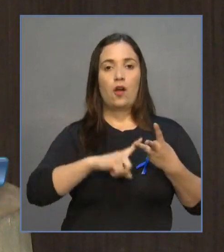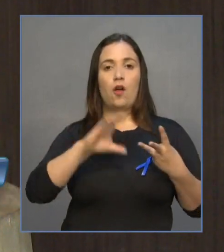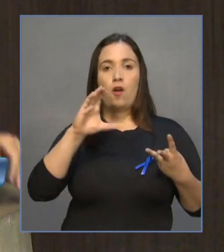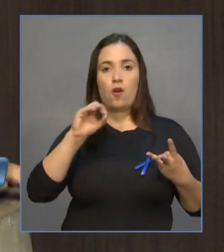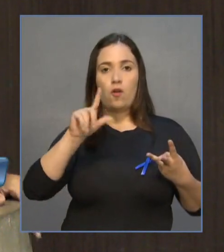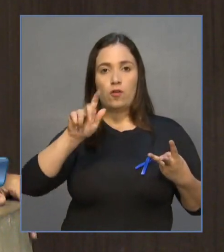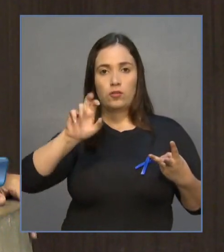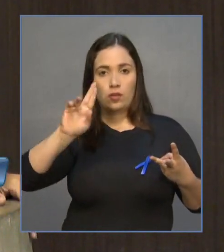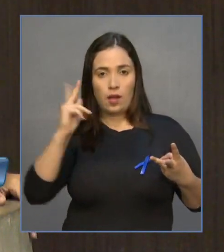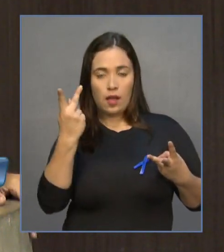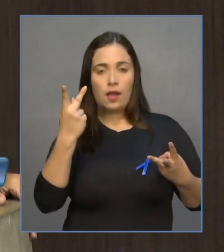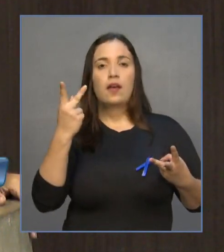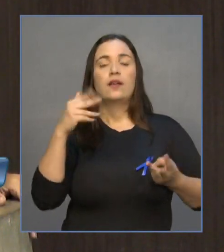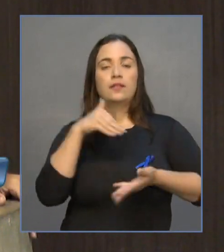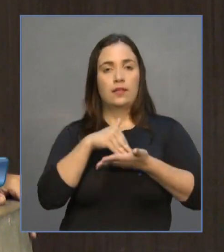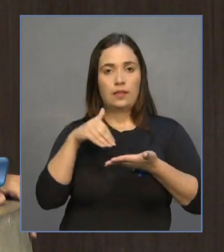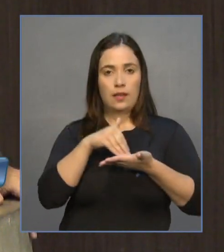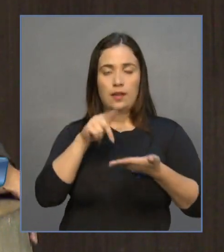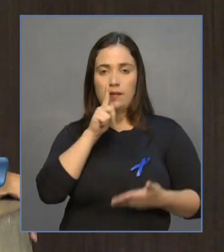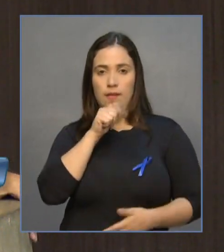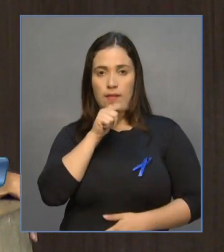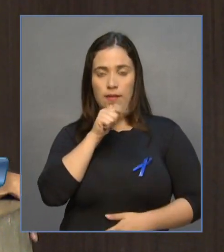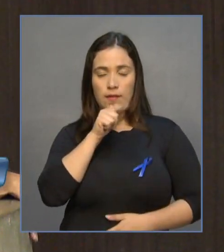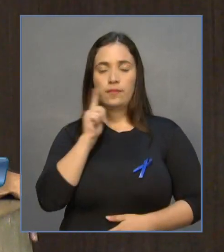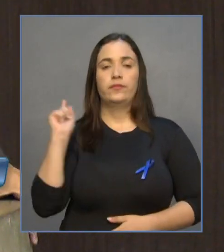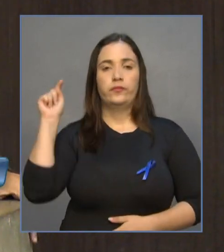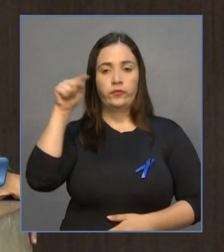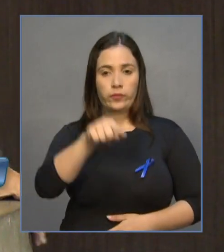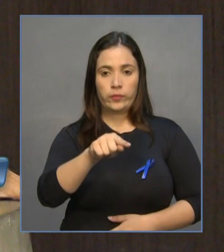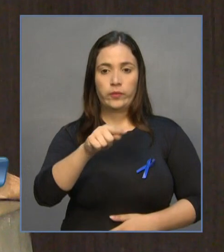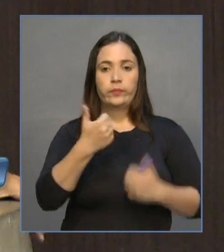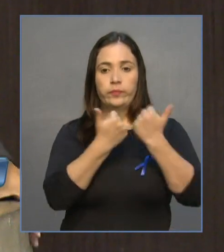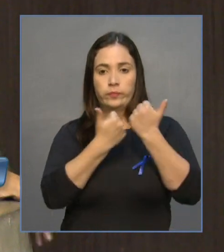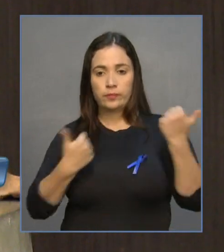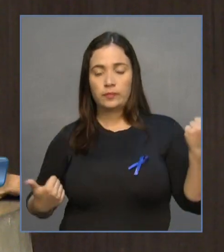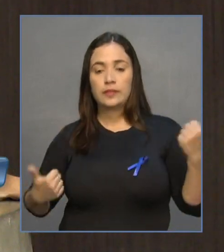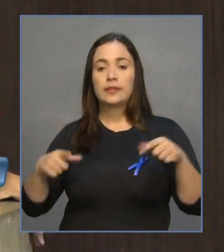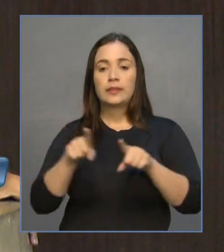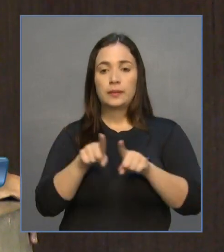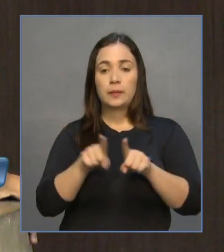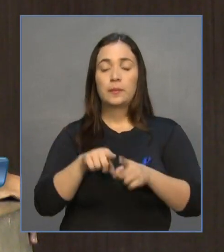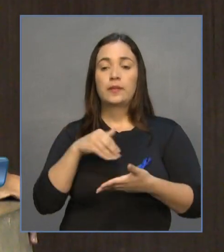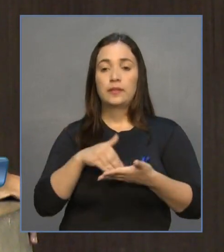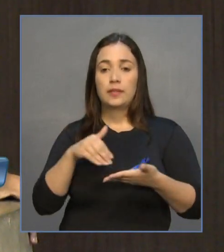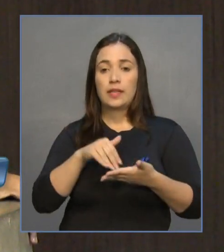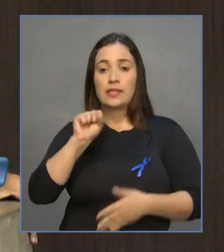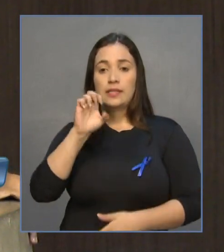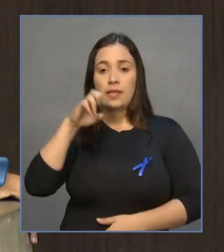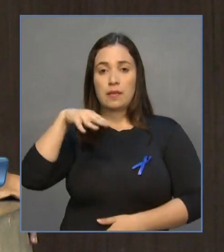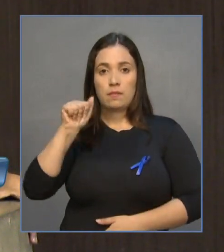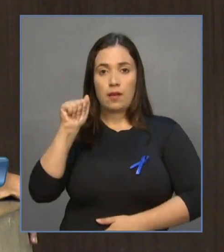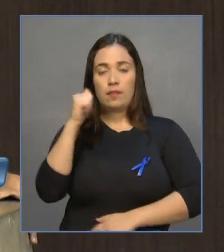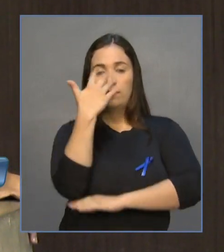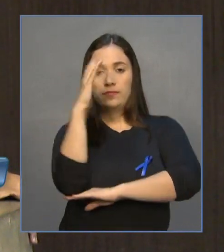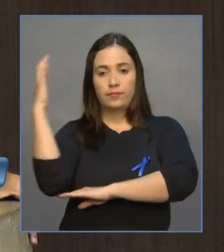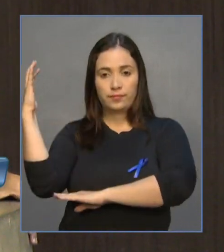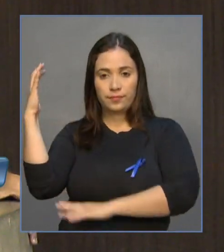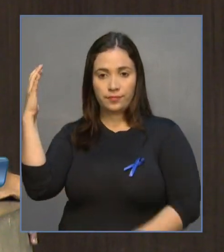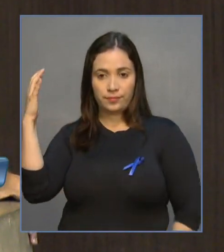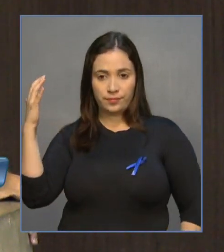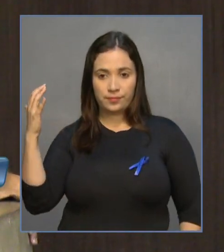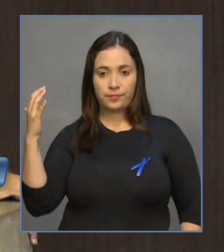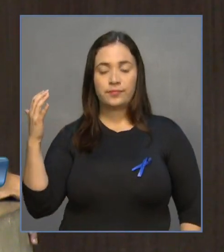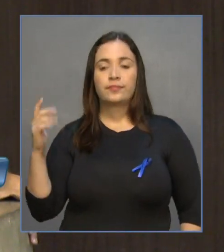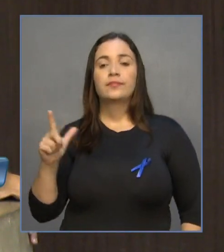COGER, através da sua equipe técnica, lá estava, a SEMA, Secretaria Estadual do Meio Ambiente,